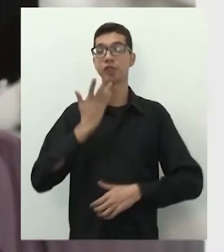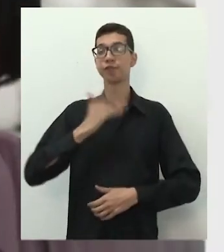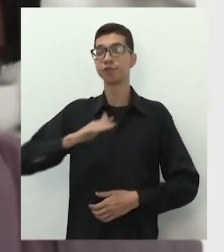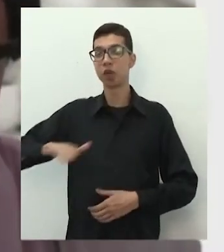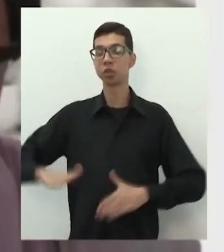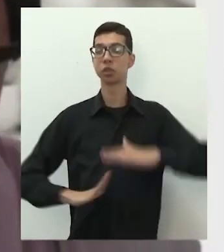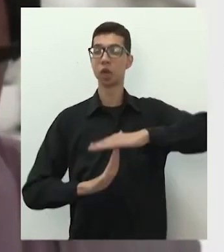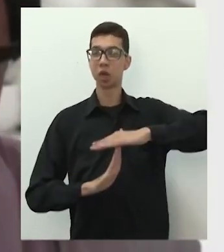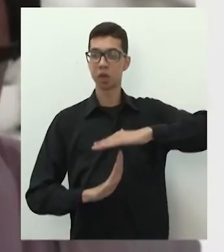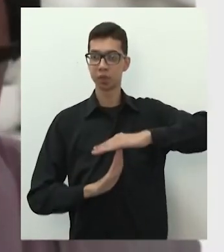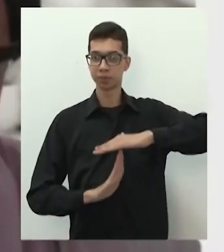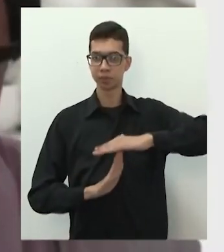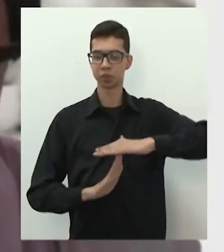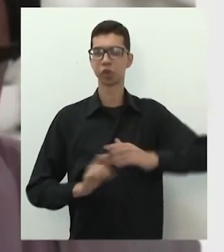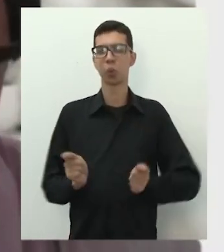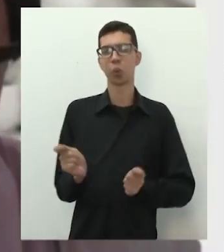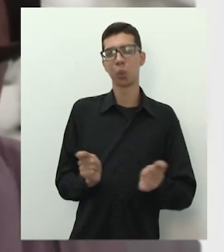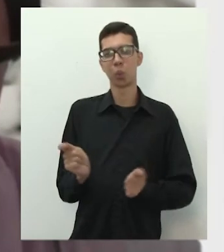invadindo aqui, estamos